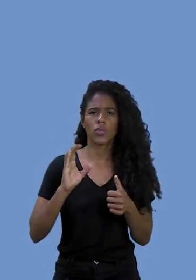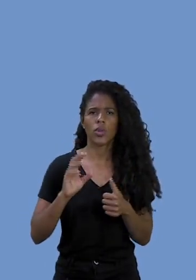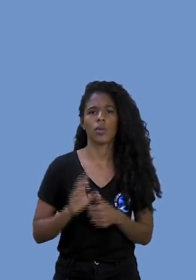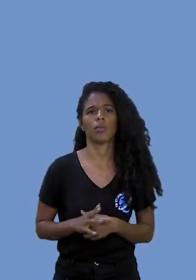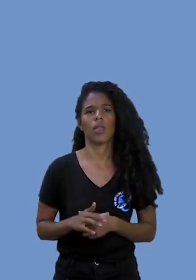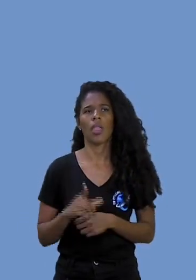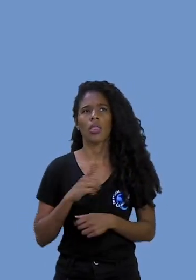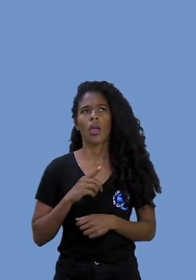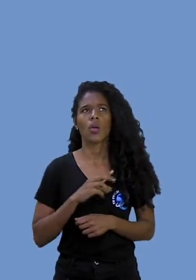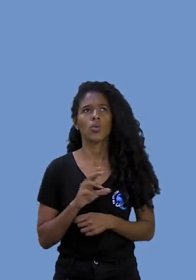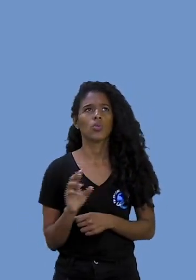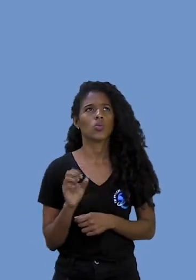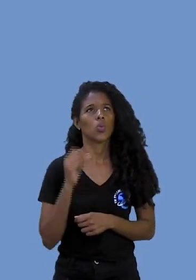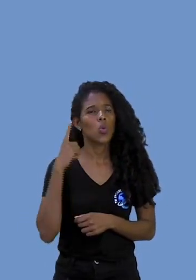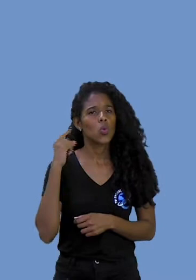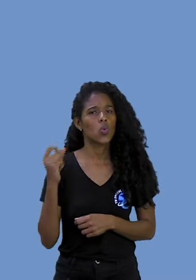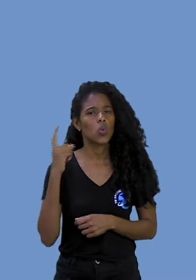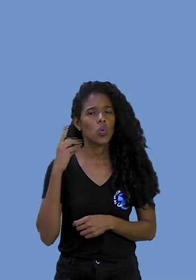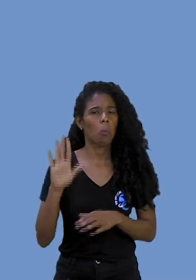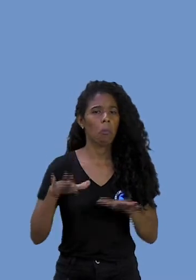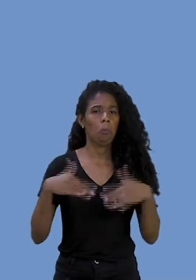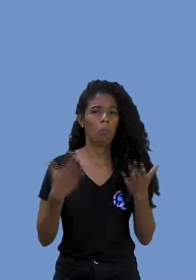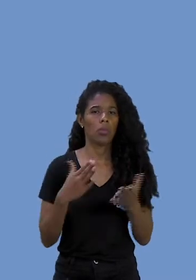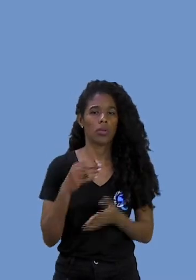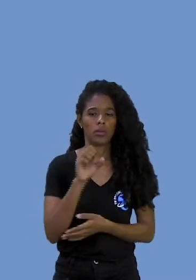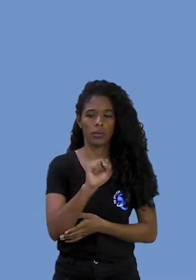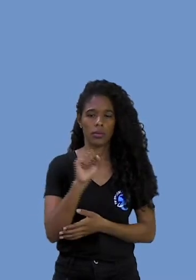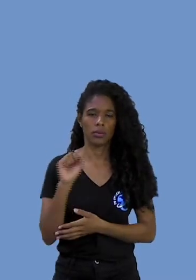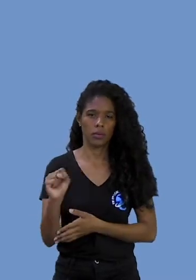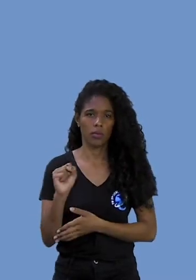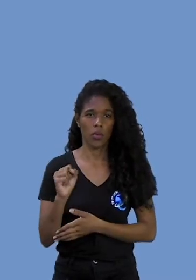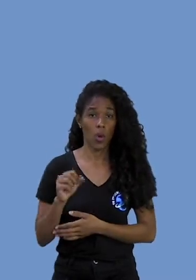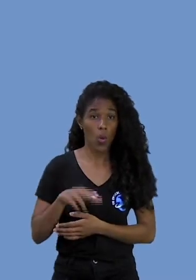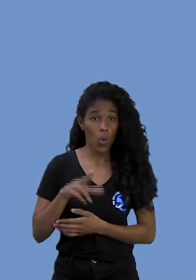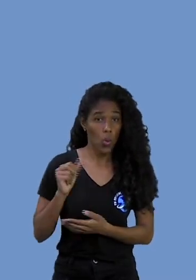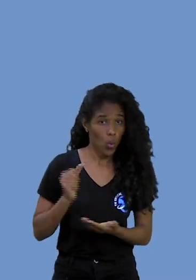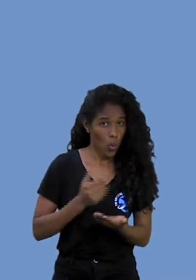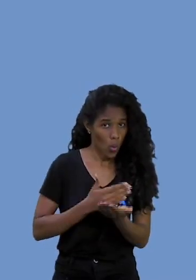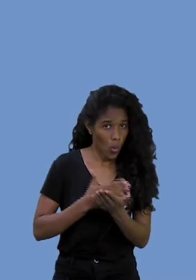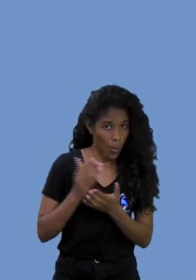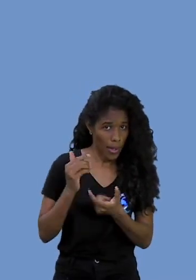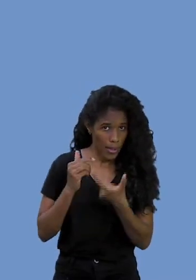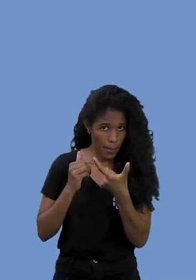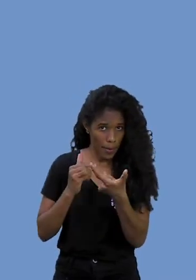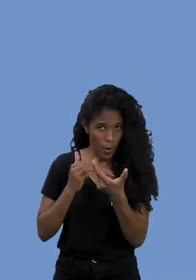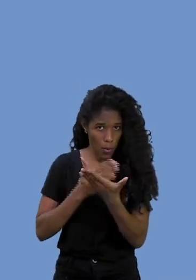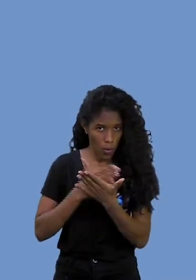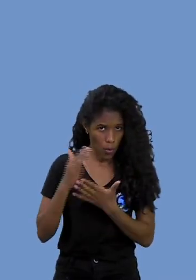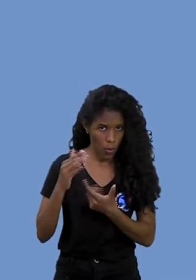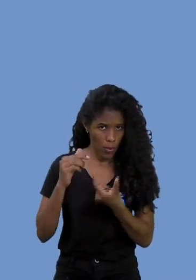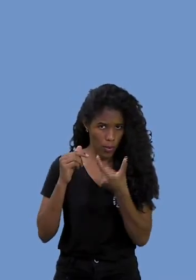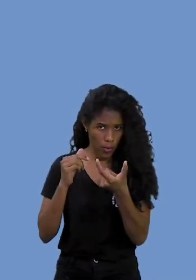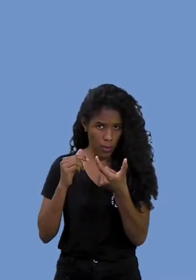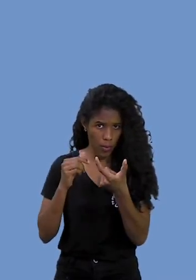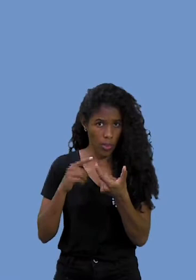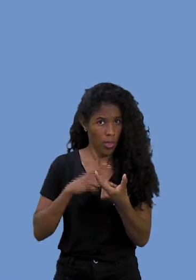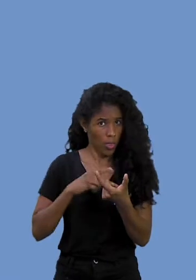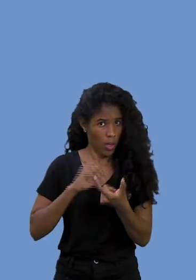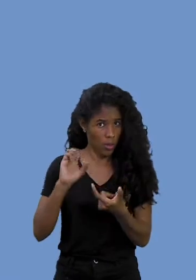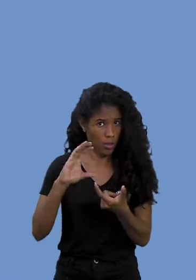de dois S. Nunca vem no início das palavras. Aí a gente pode encontrar a cedilha nas palavras, por